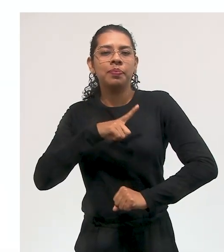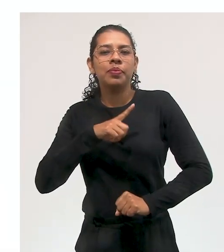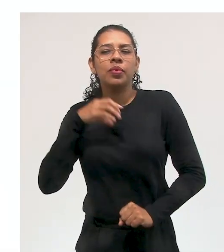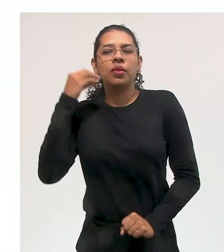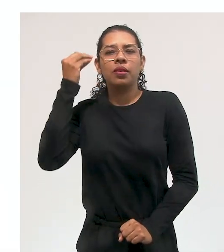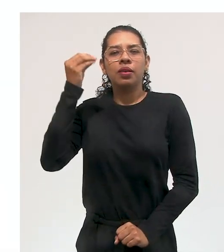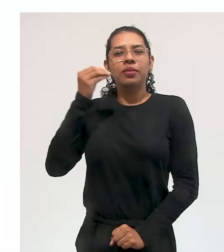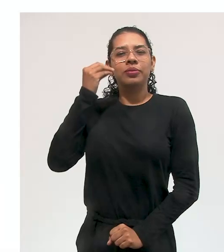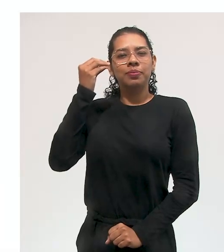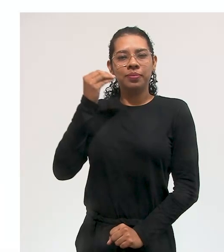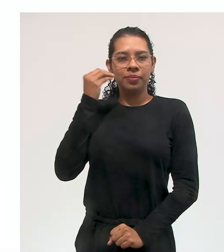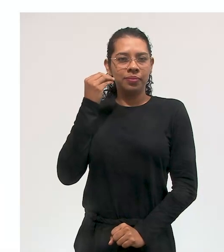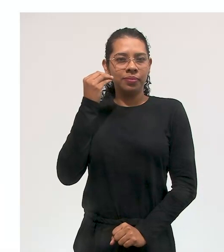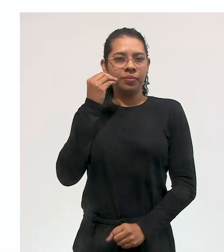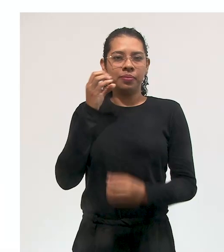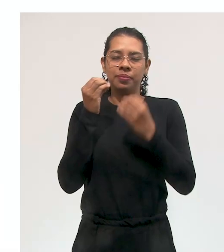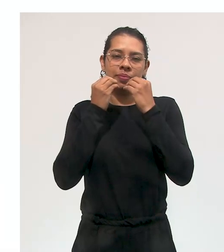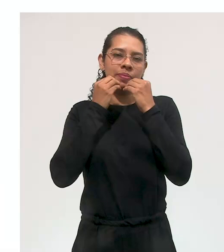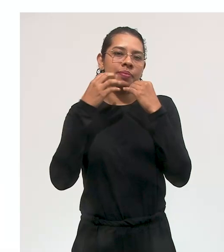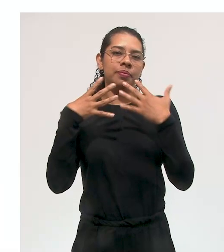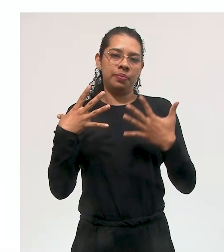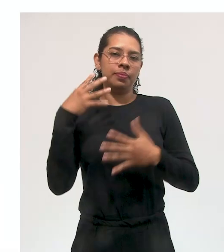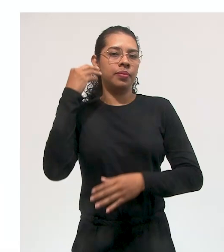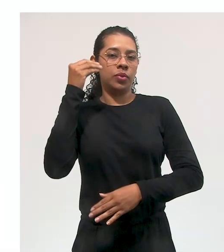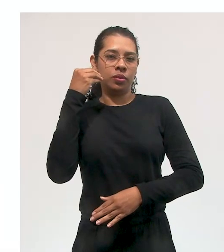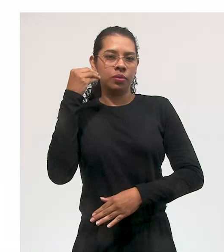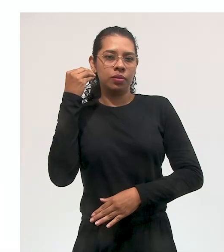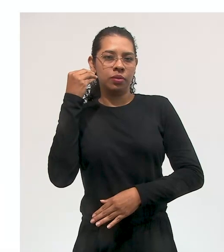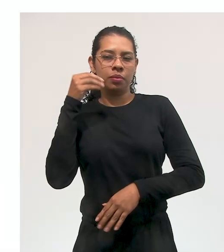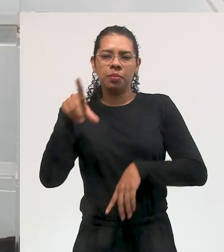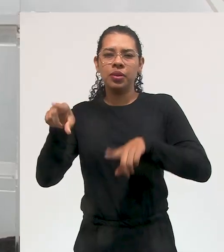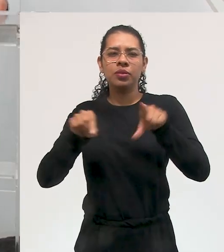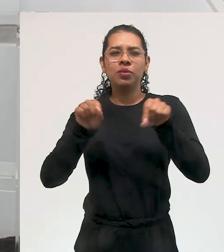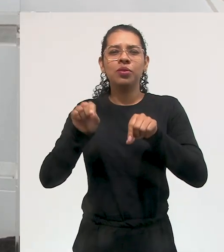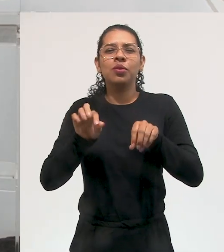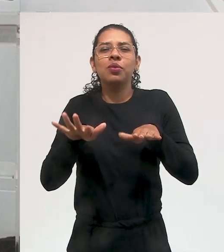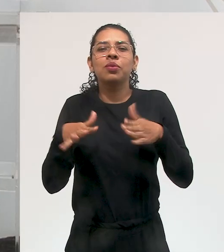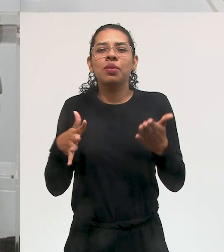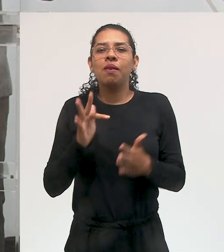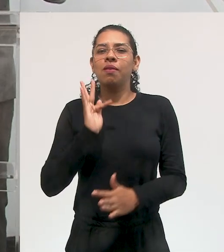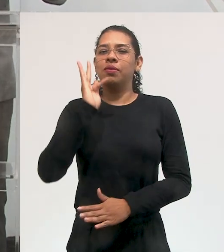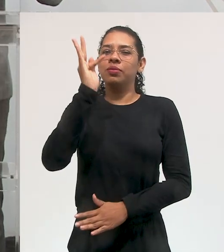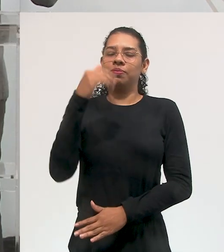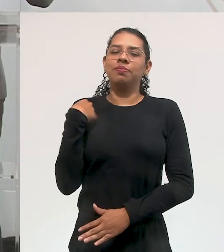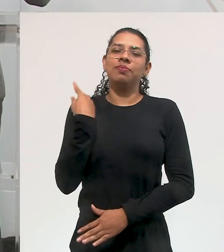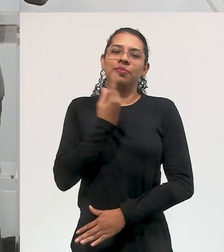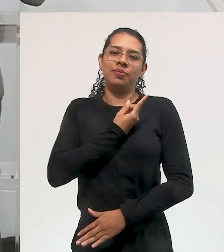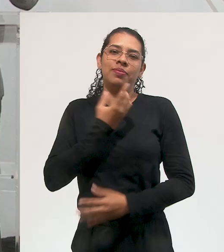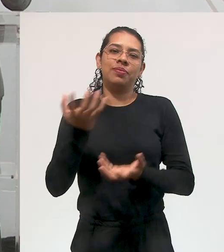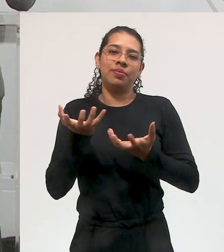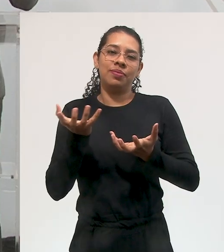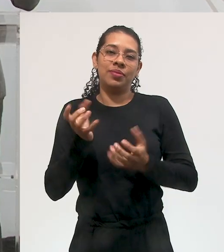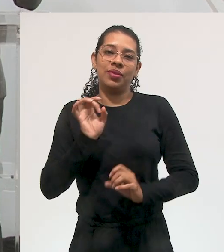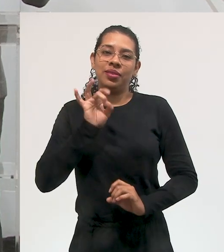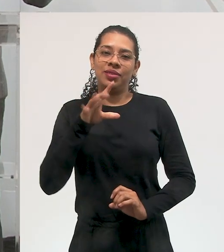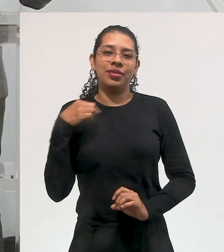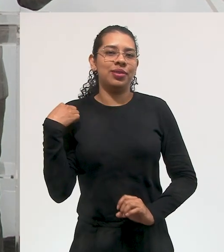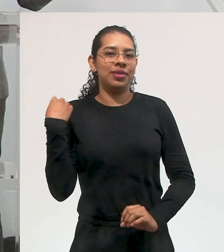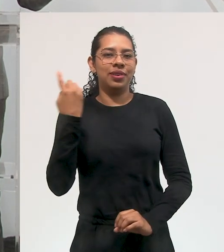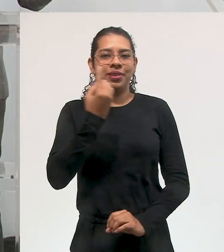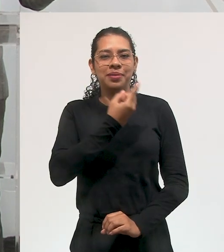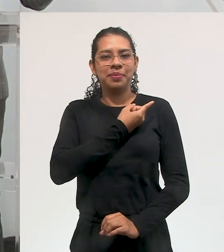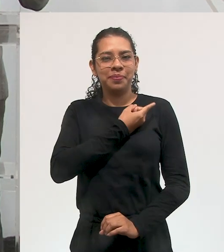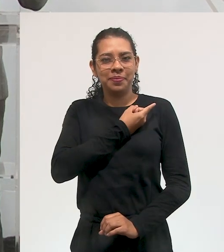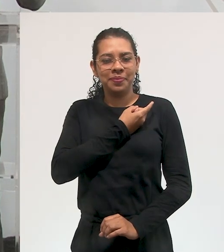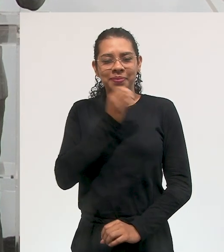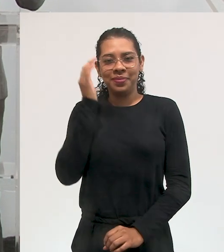aos futuros professores e lhe possibilitam experimentar soluções. Né? É aquilo, a gente tem que experimentar para saber qual é o futuro que a gente